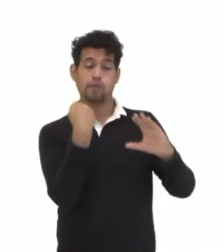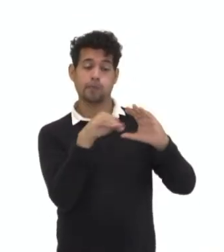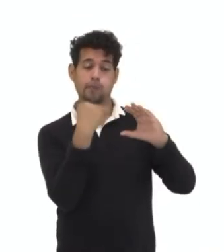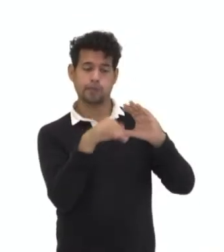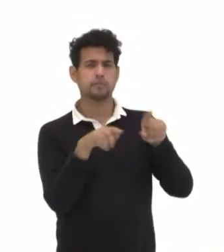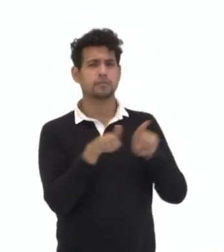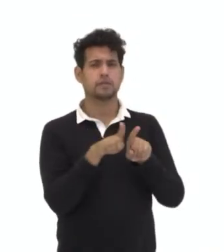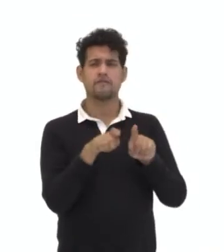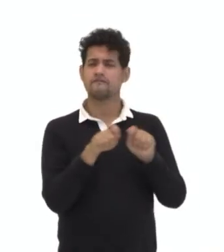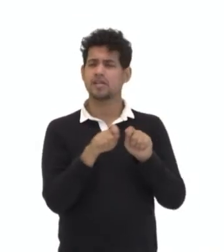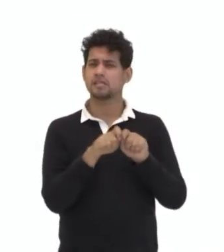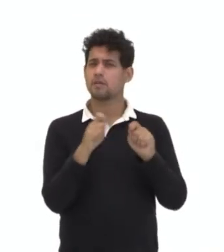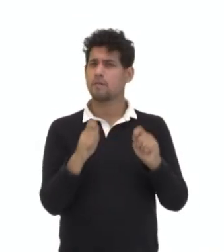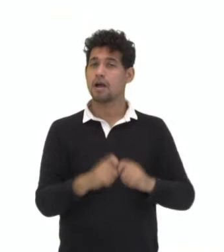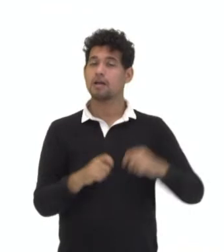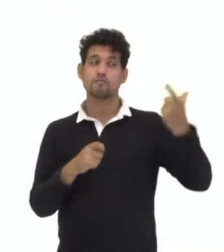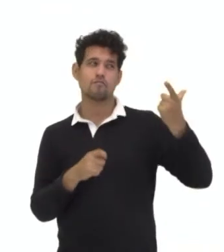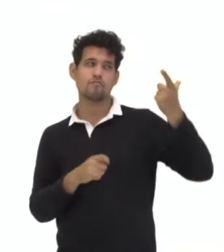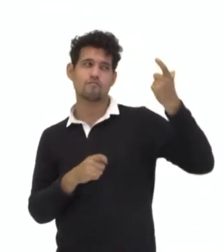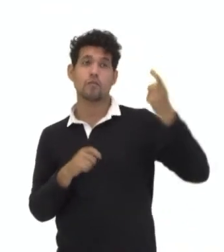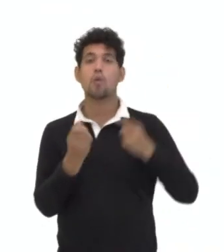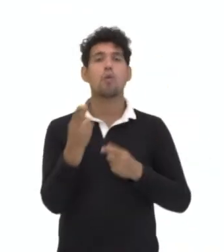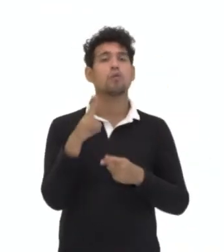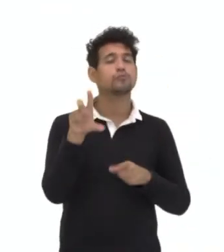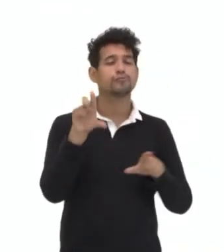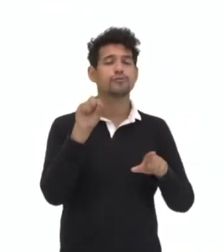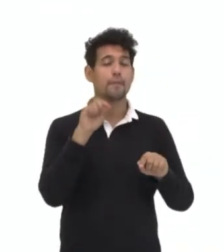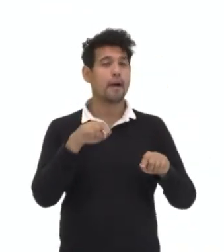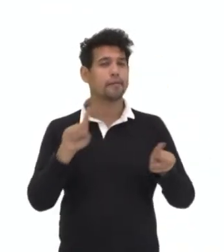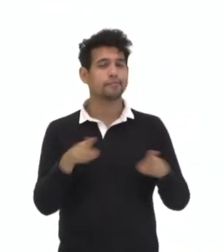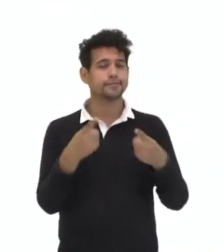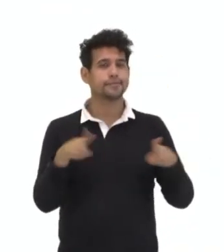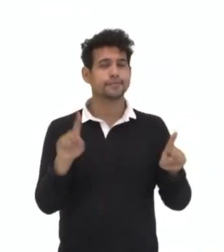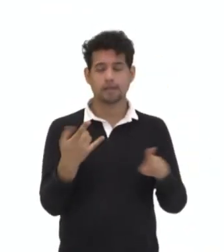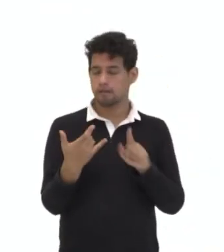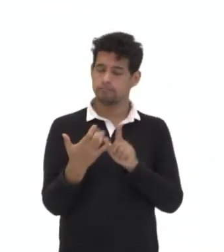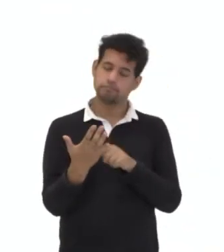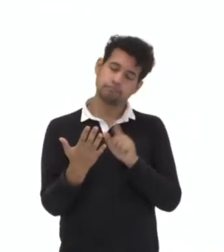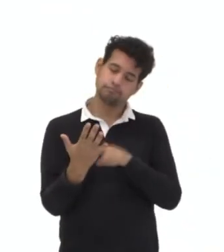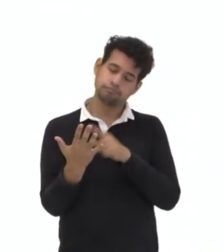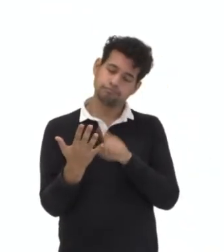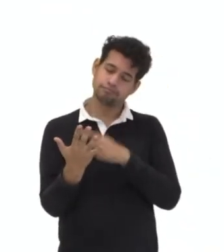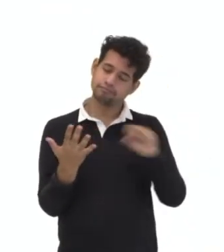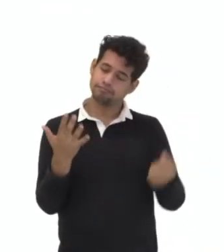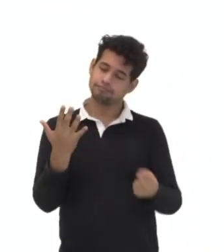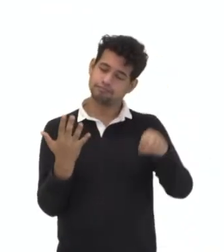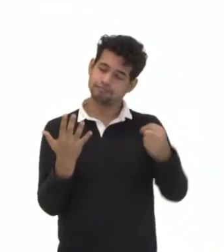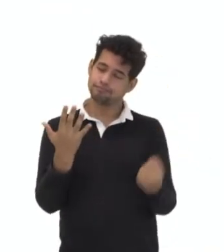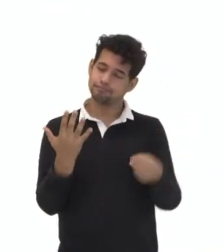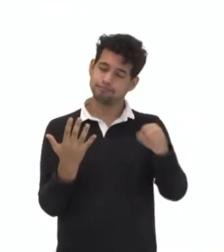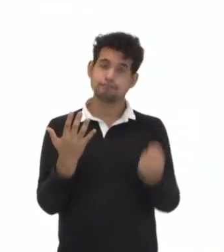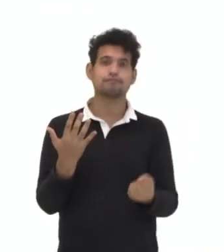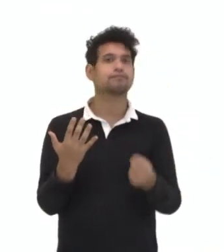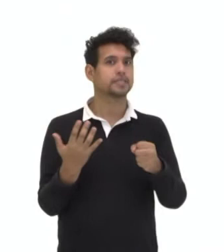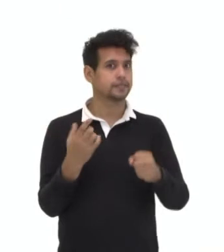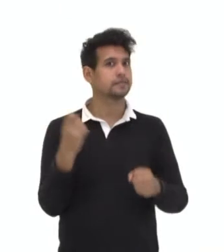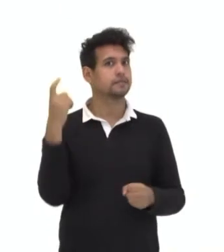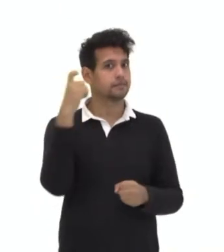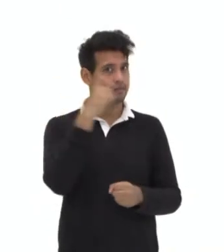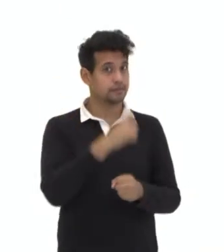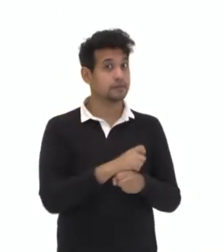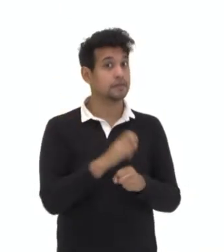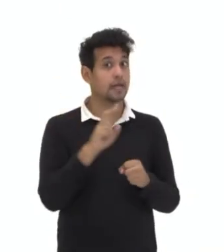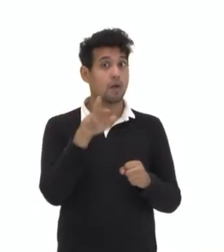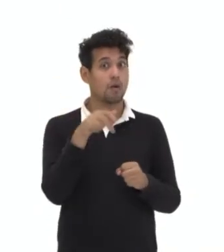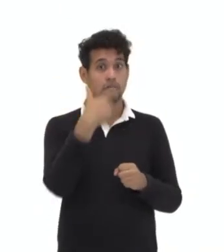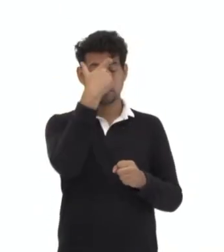mensagem, fazer uma selfie ou escolher uma música no aplicativo equivale a dirigir um campo de futebol inteiro de olhos